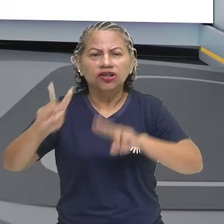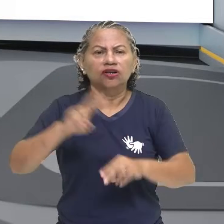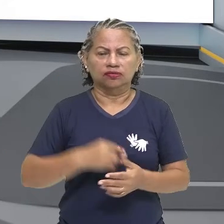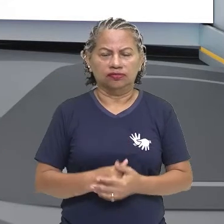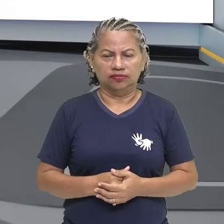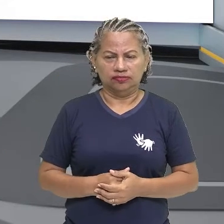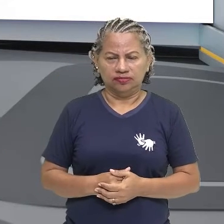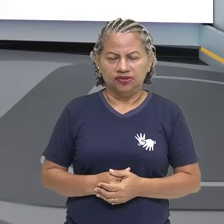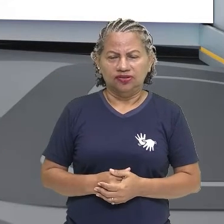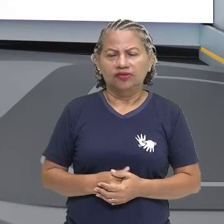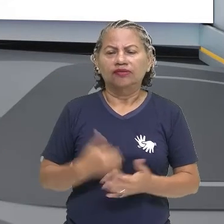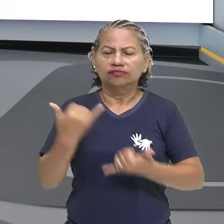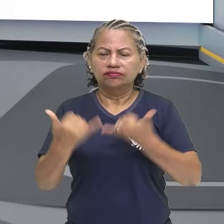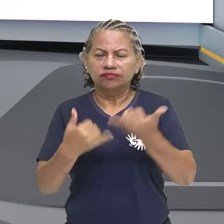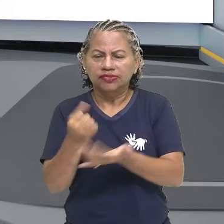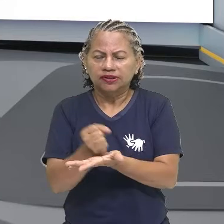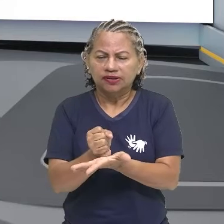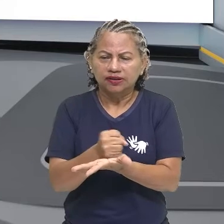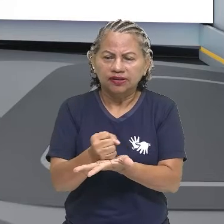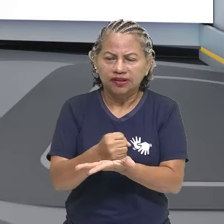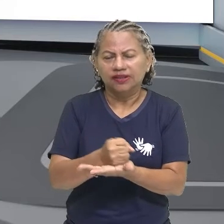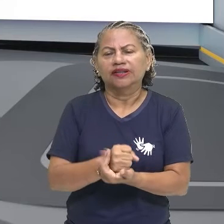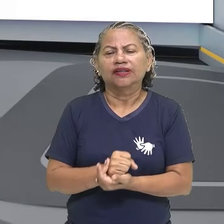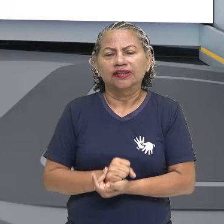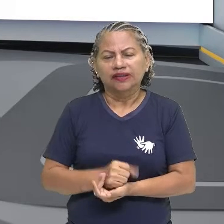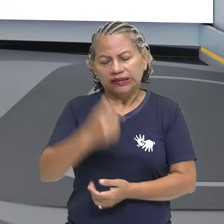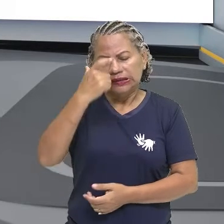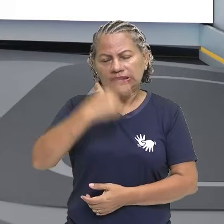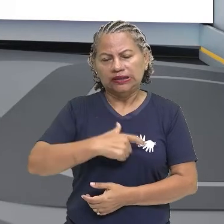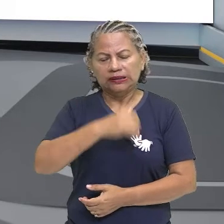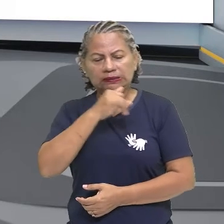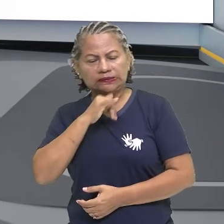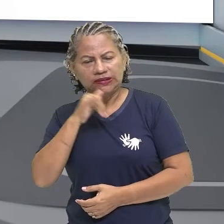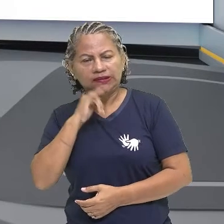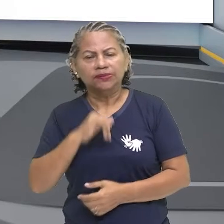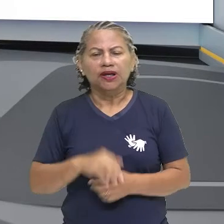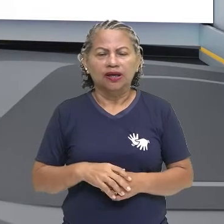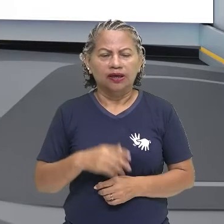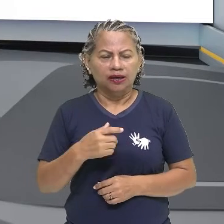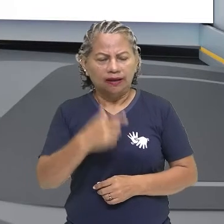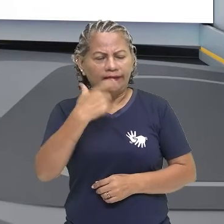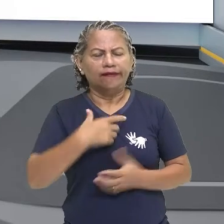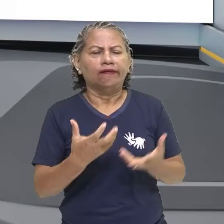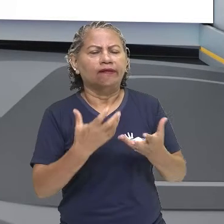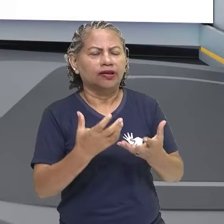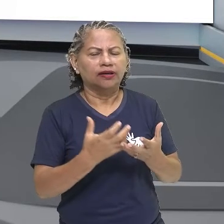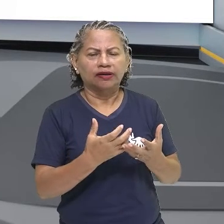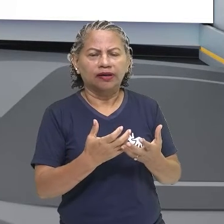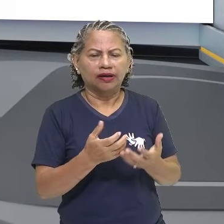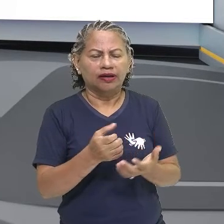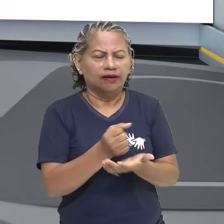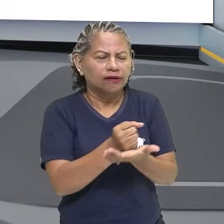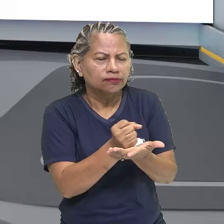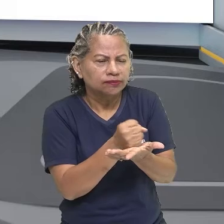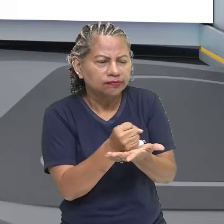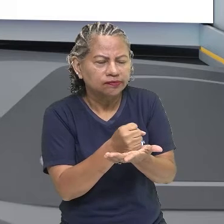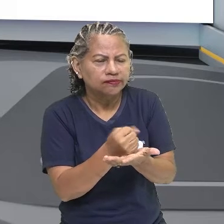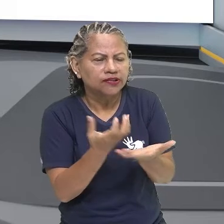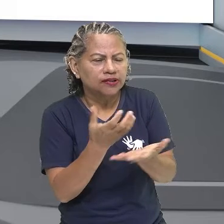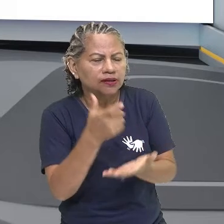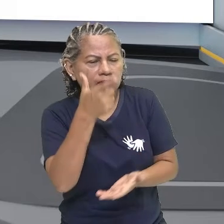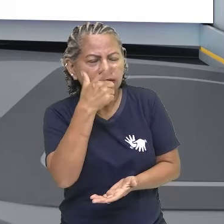físico ou virtual, uma pessoa é levada a experimentar a satisfação da vitória e a frustração